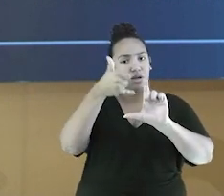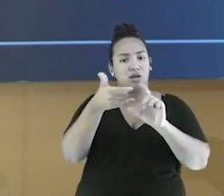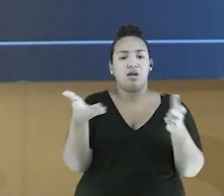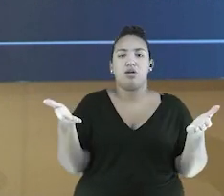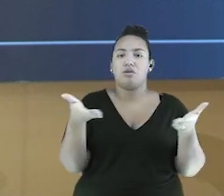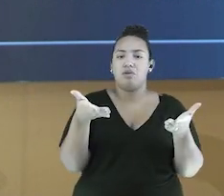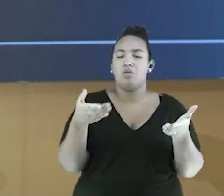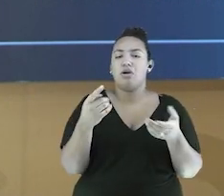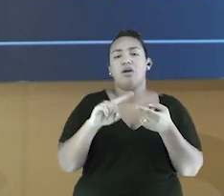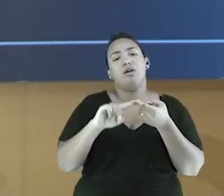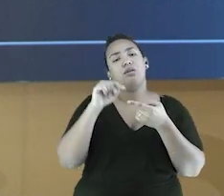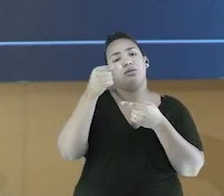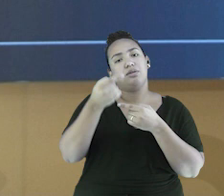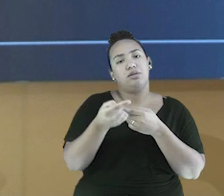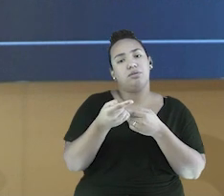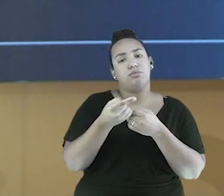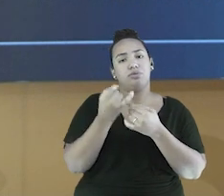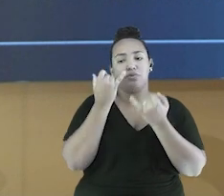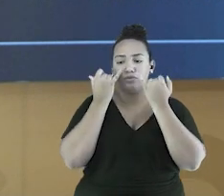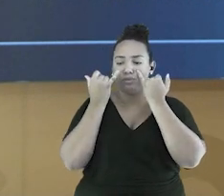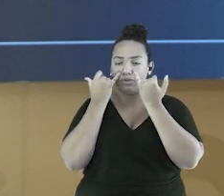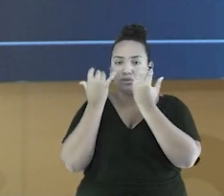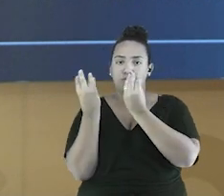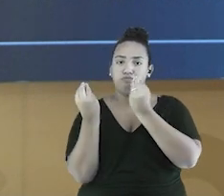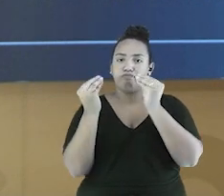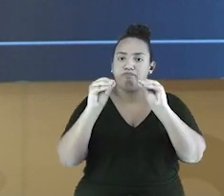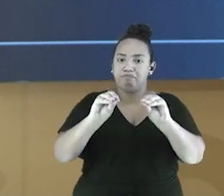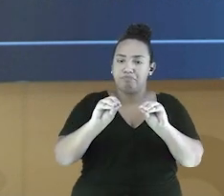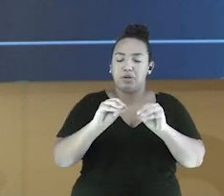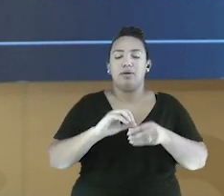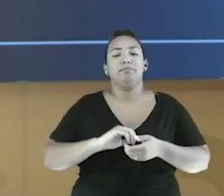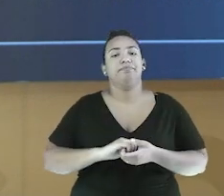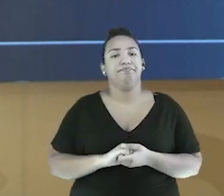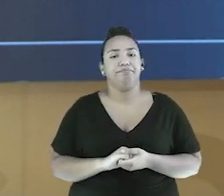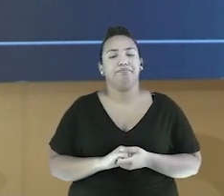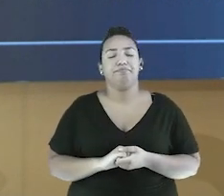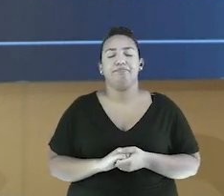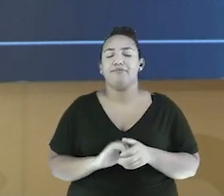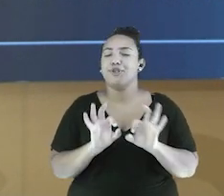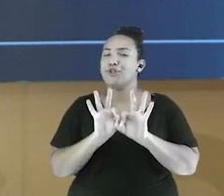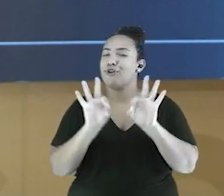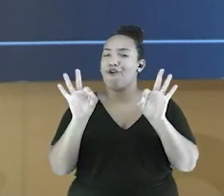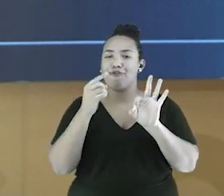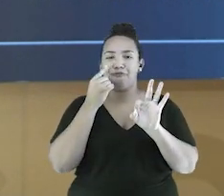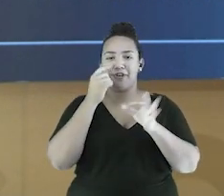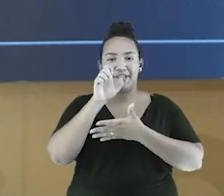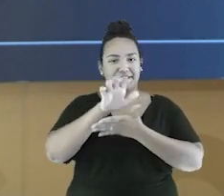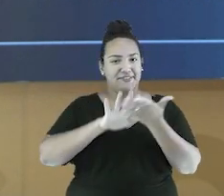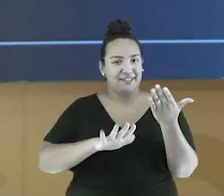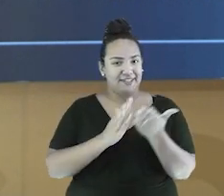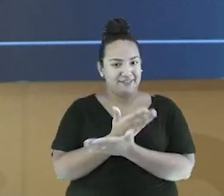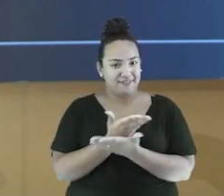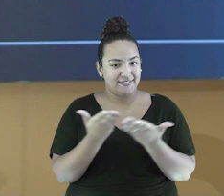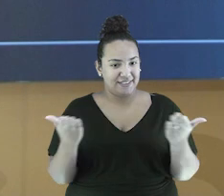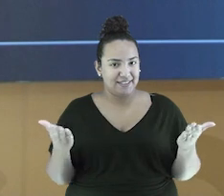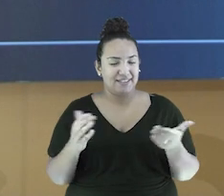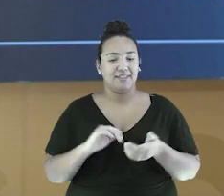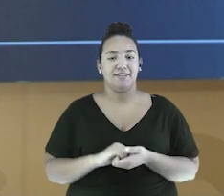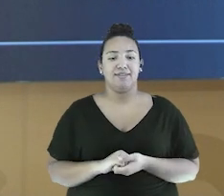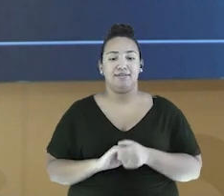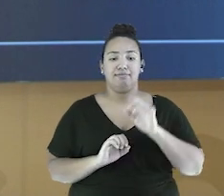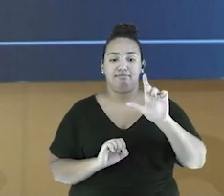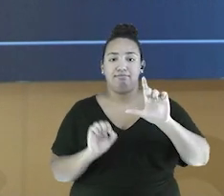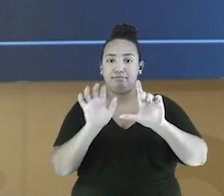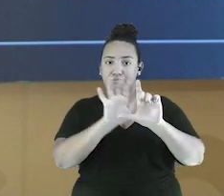depois só anexar as anotações e mandar para a gente. Vai ser ótimo receber as atividades. Então, aponte a câmera